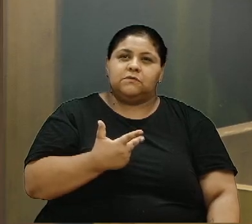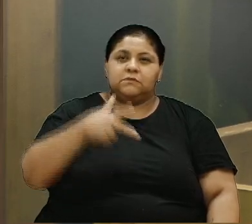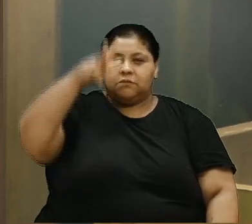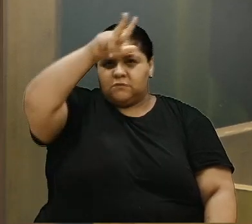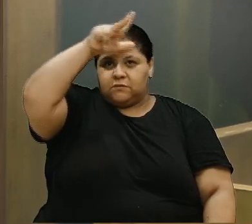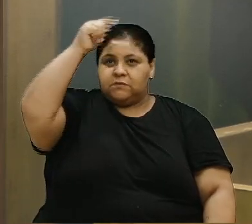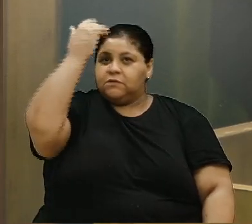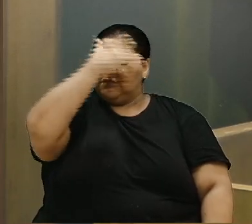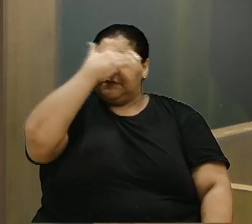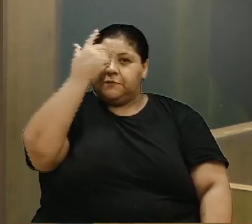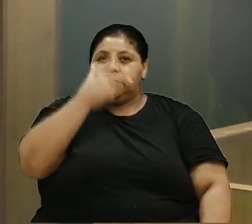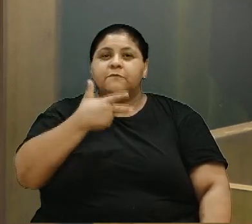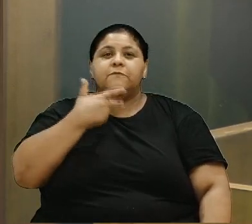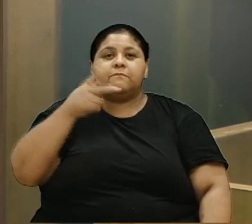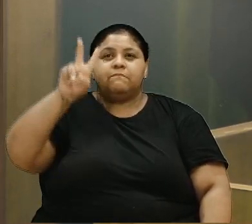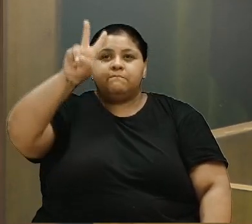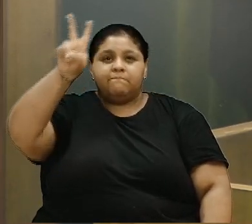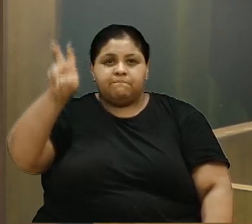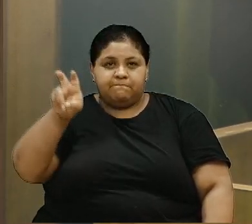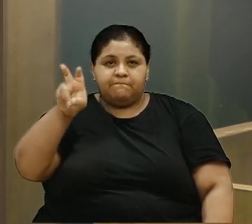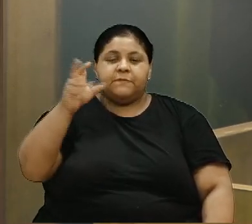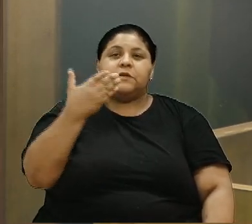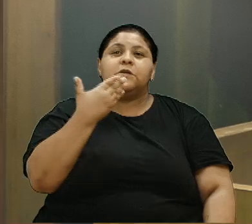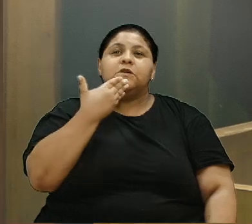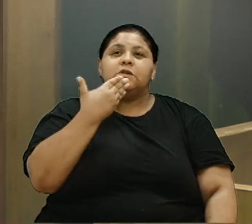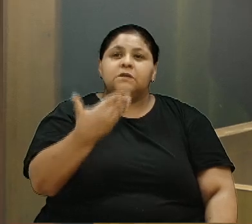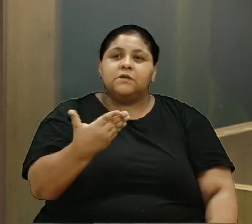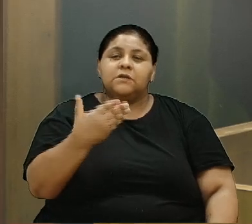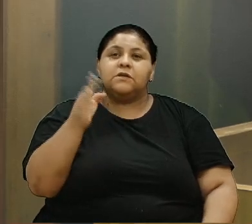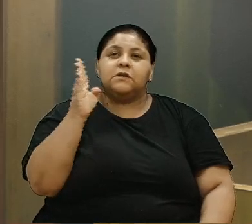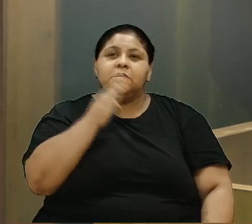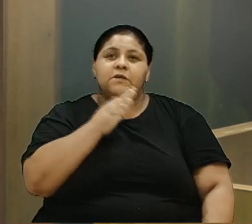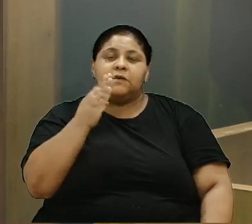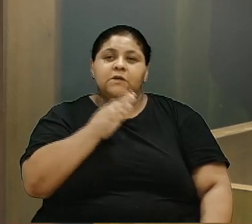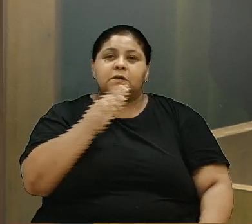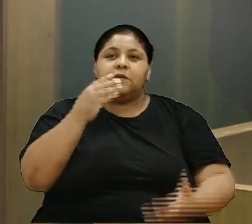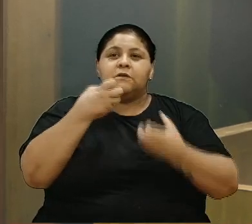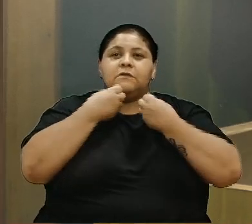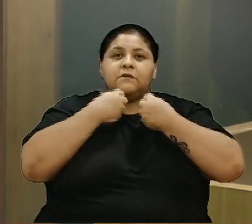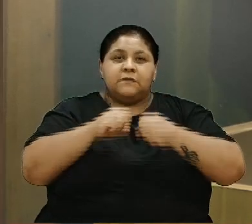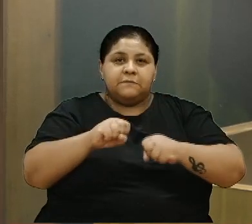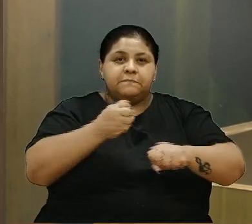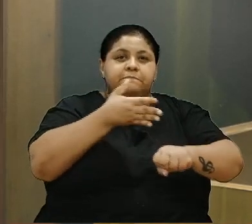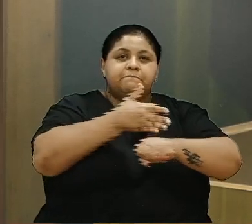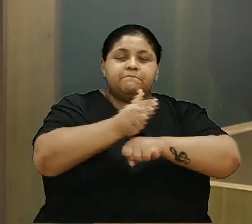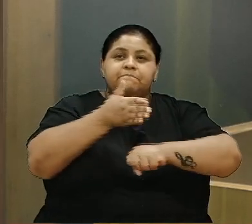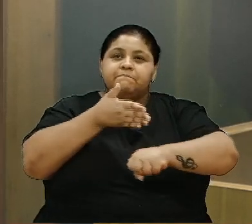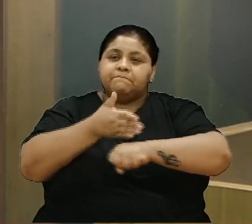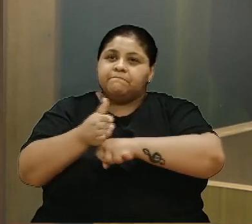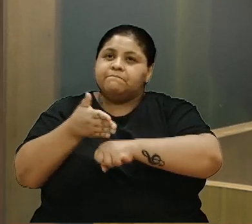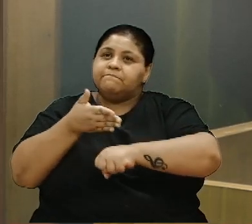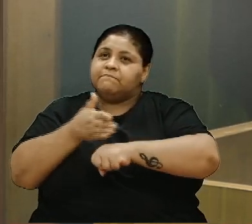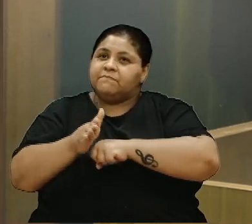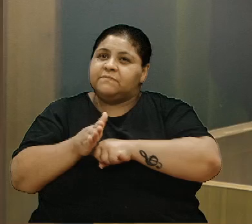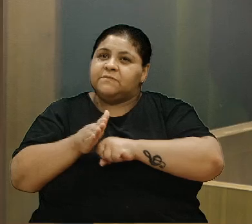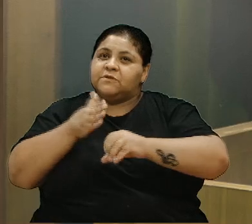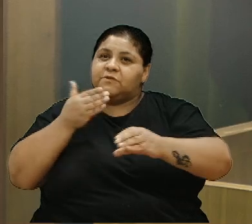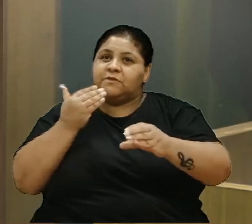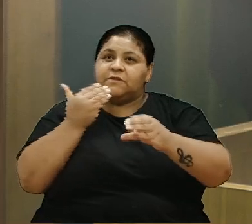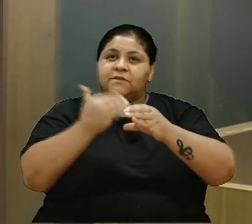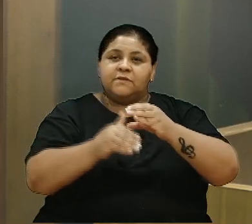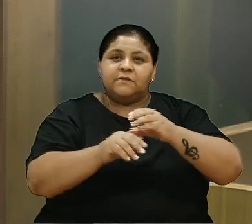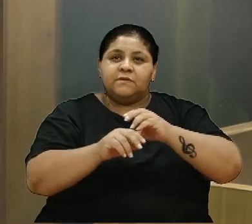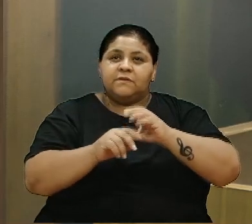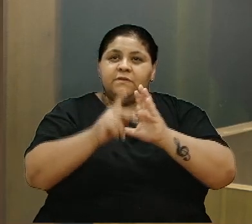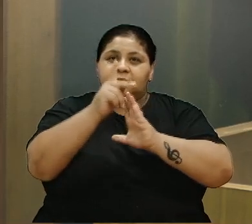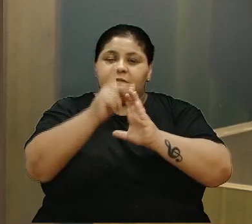prefeito Adiló diz o seguinte: solicitei agilidade às secretarias envolvidas para que encaminhem o